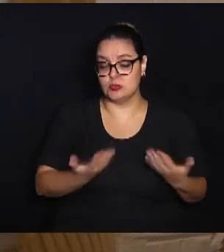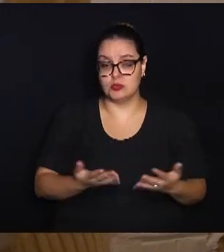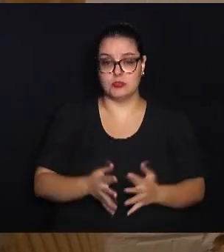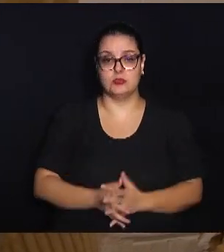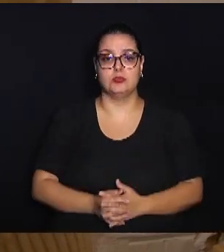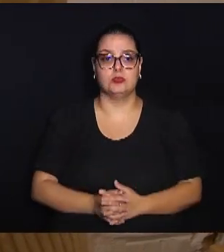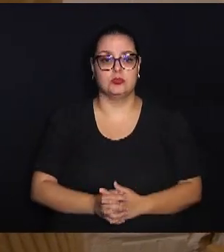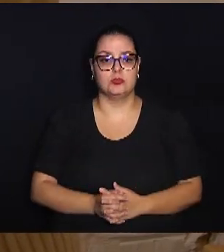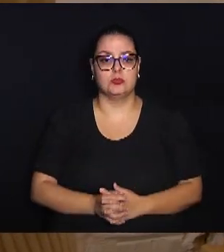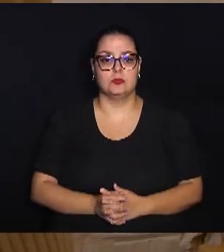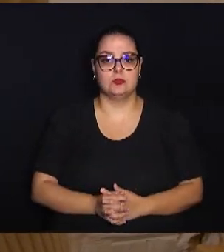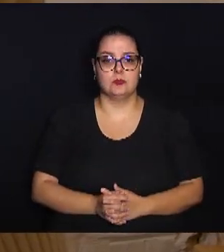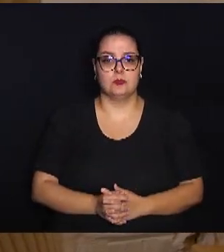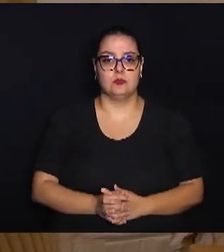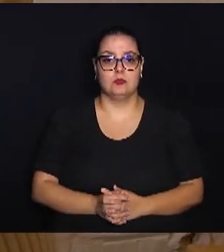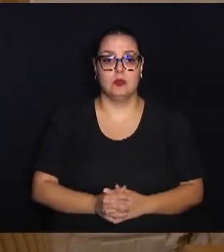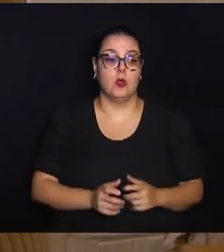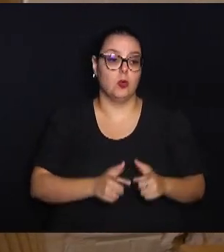mais